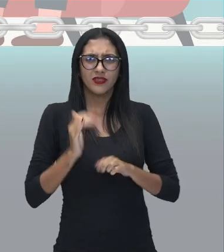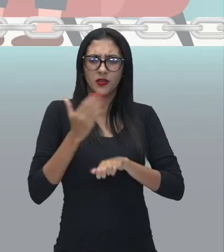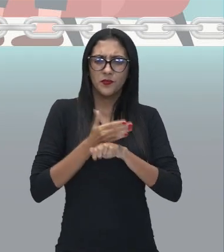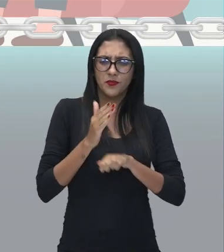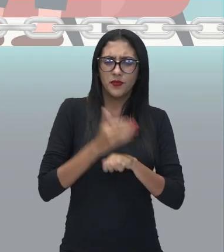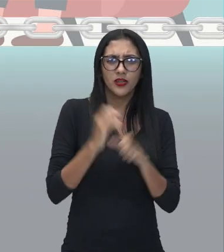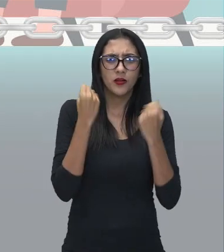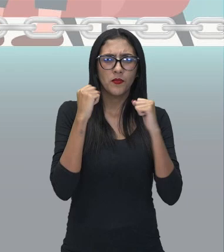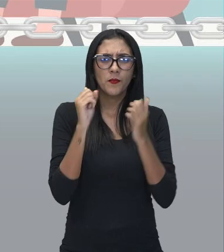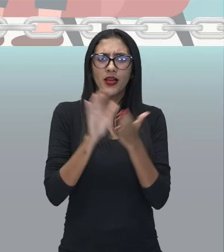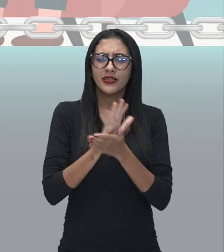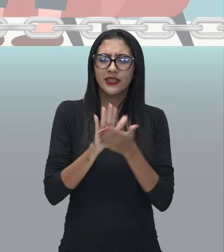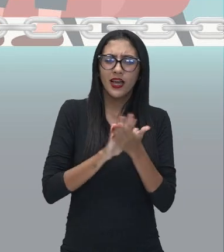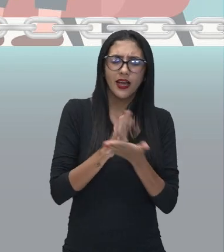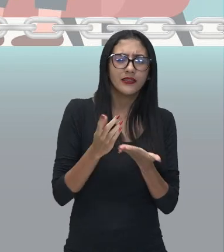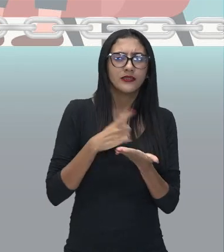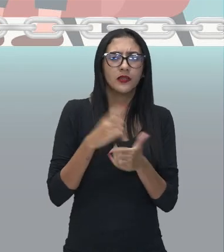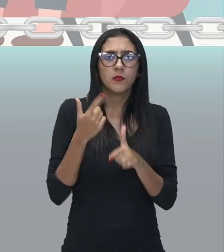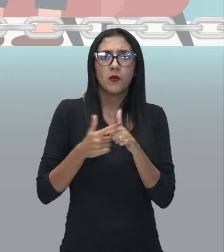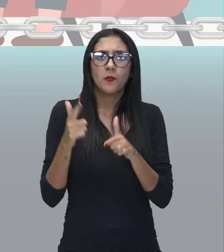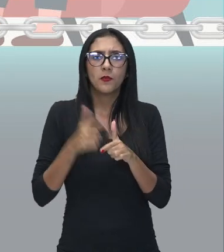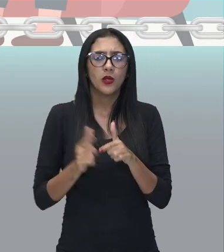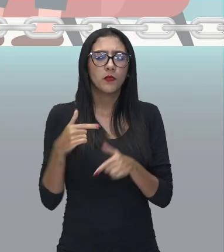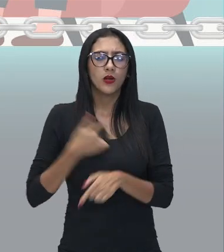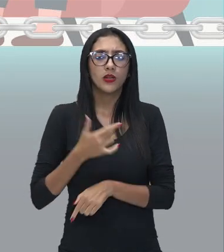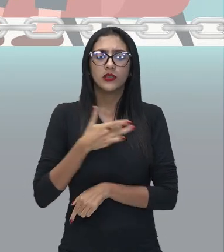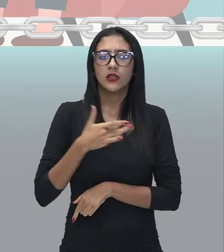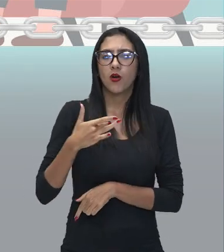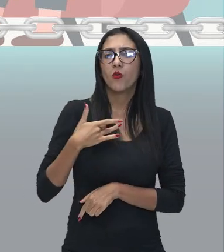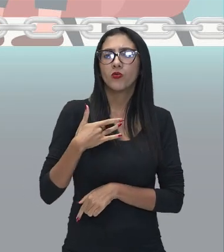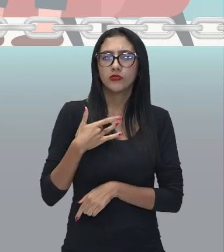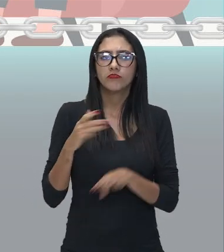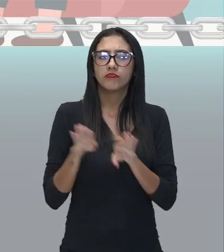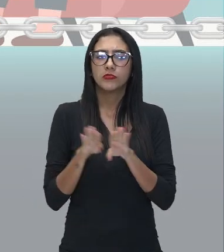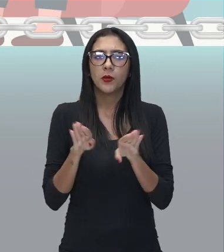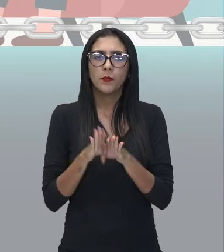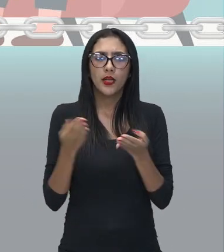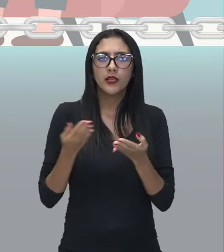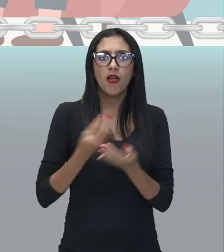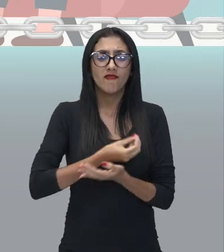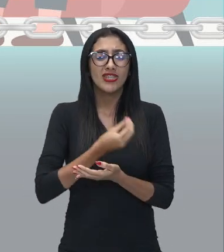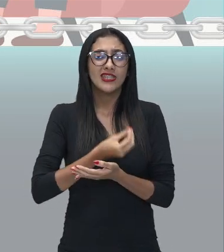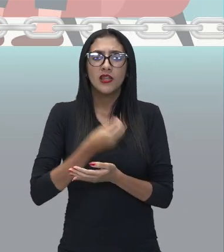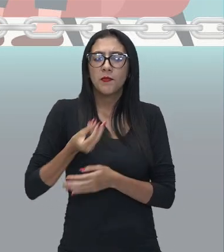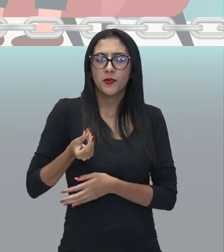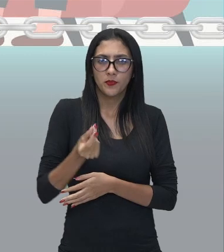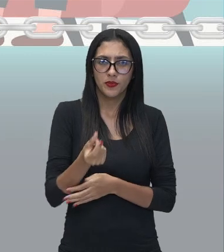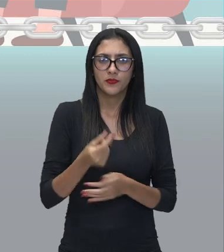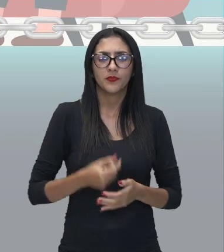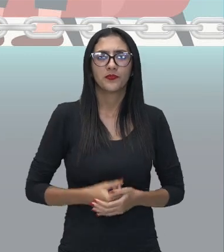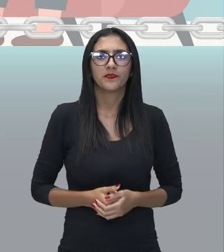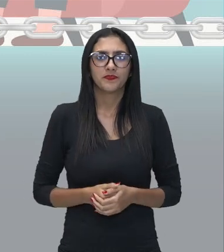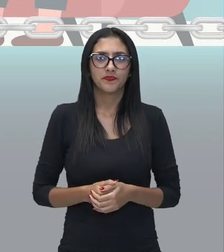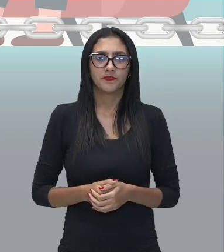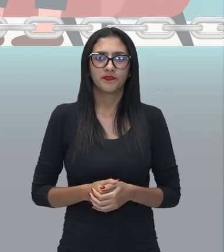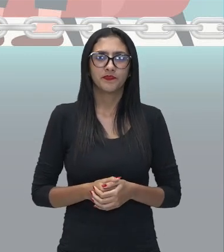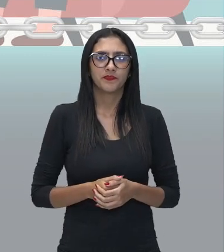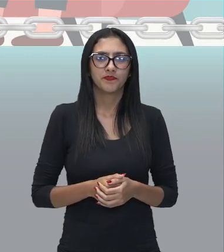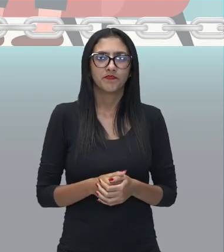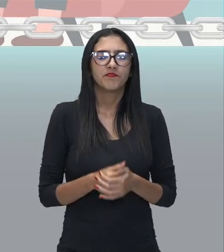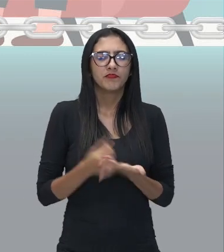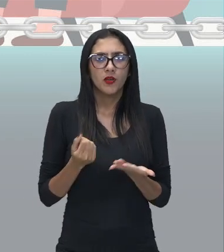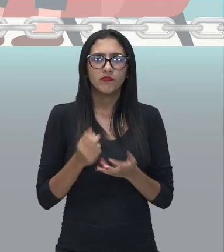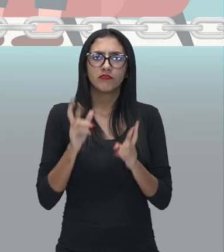sua longevidade? Você já parou para pensar sobre esse assunto? Então, ao longo do tempo, né, da nossa história, da história